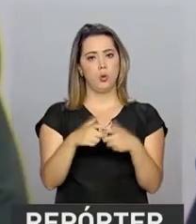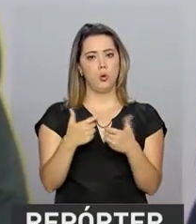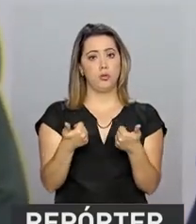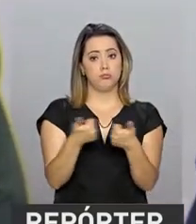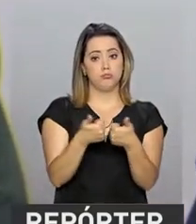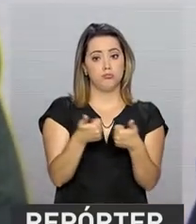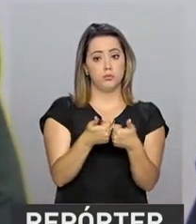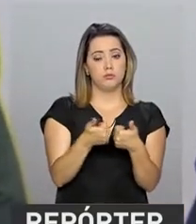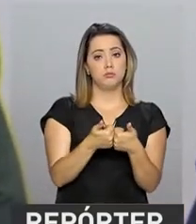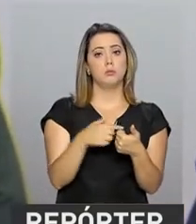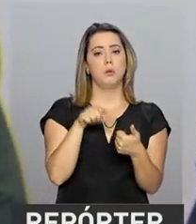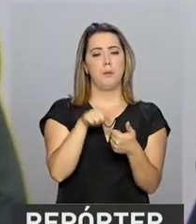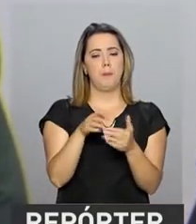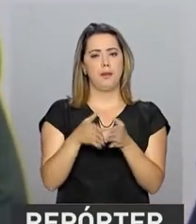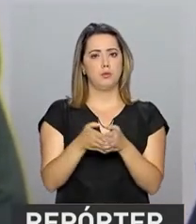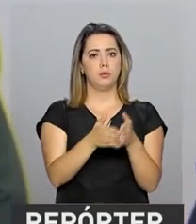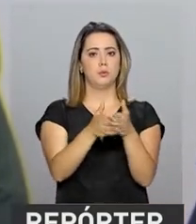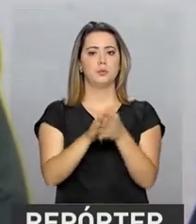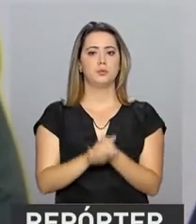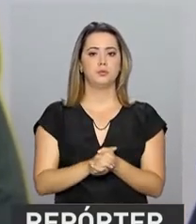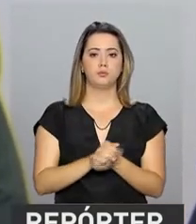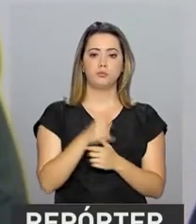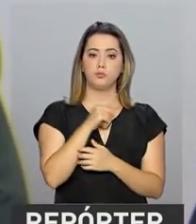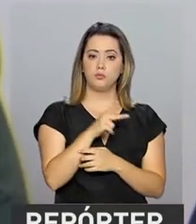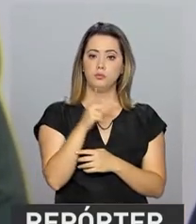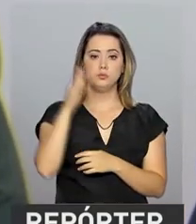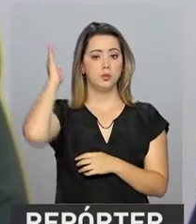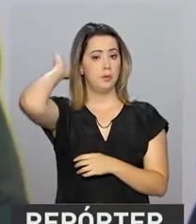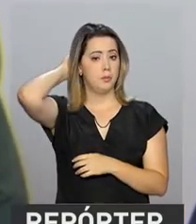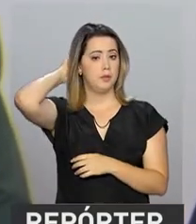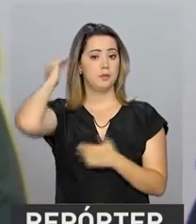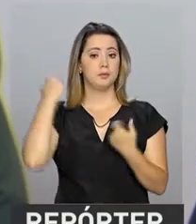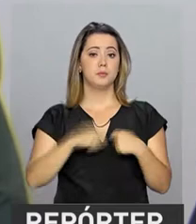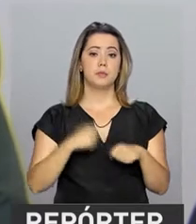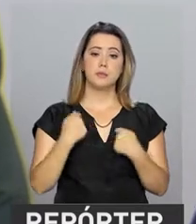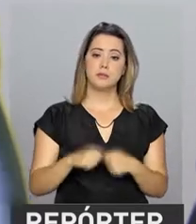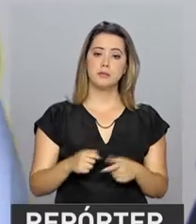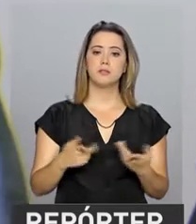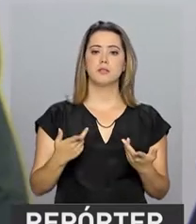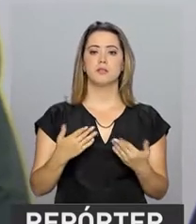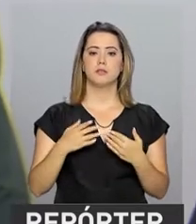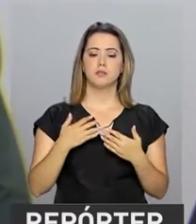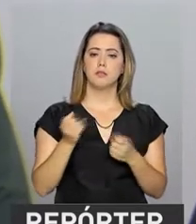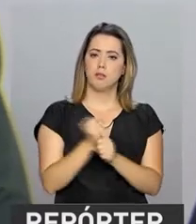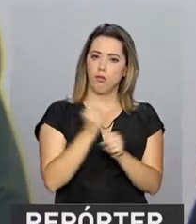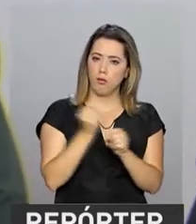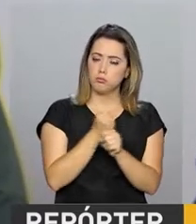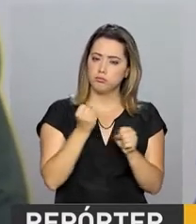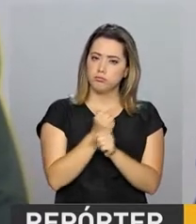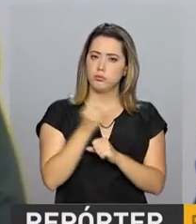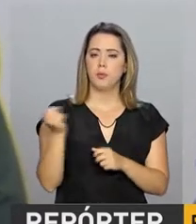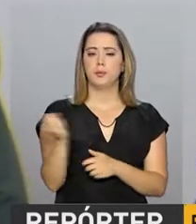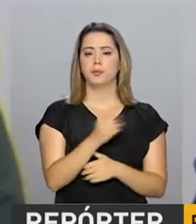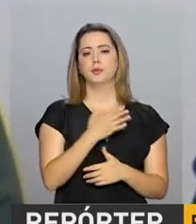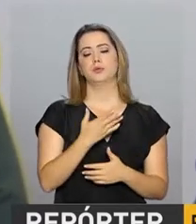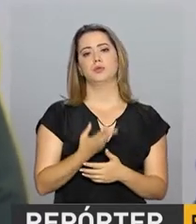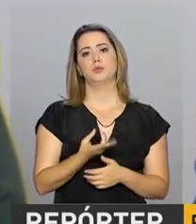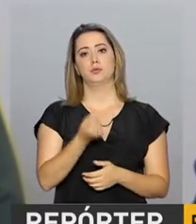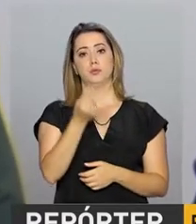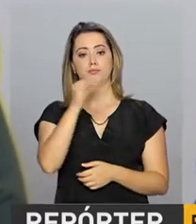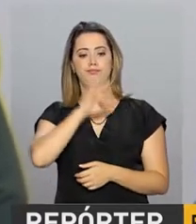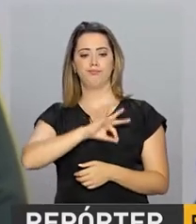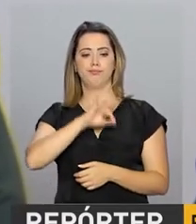precisa da obra que era obra o mato grosso precisa da obra que era obra também a renda de